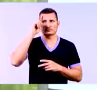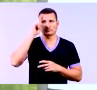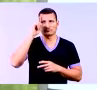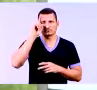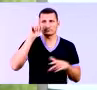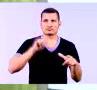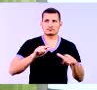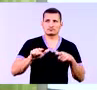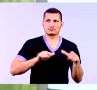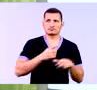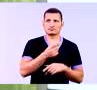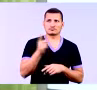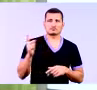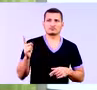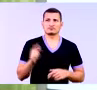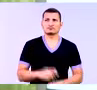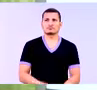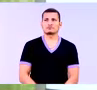de trabalho de vocês.